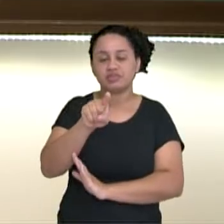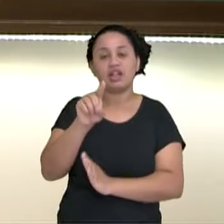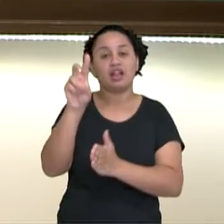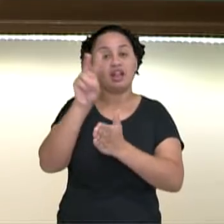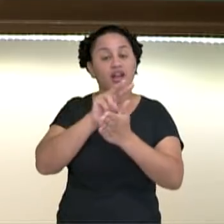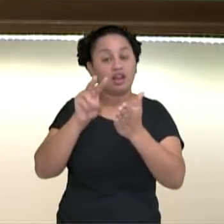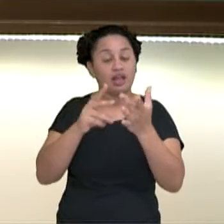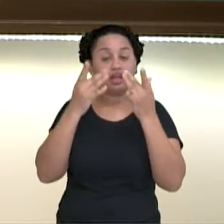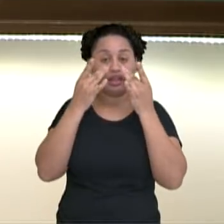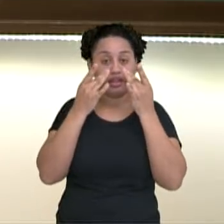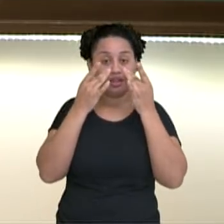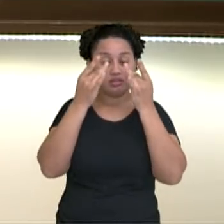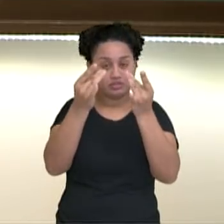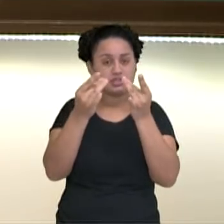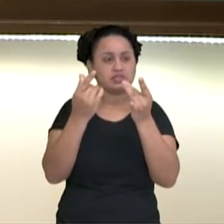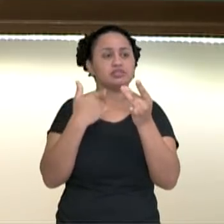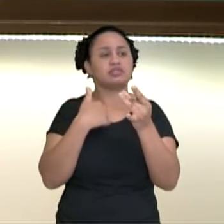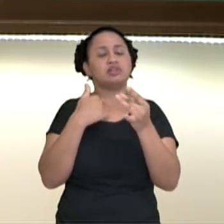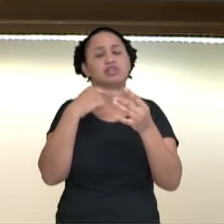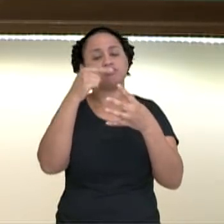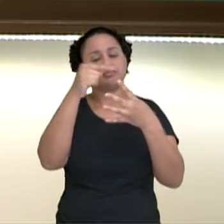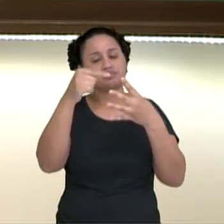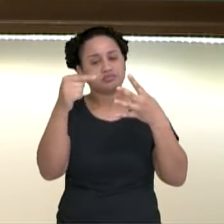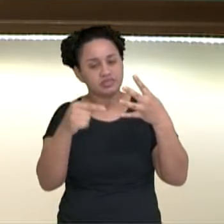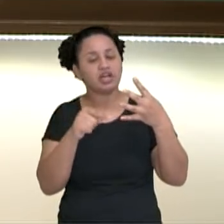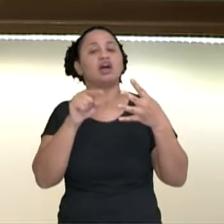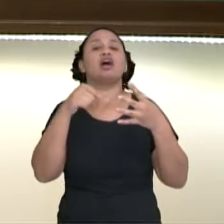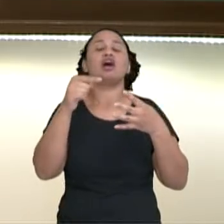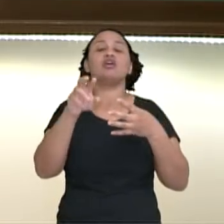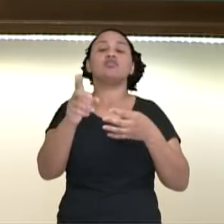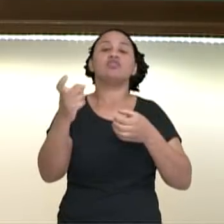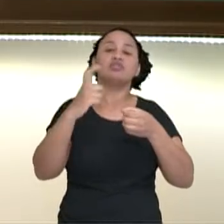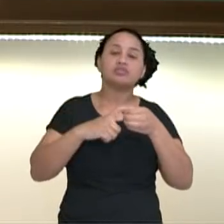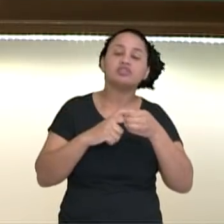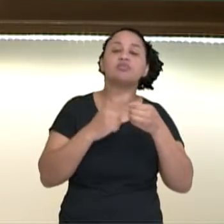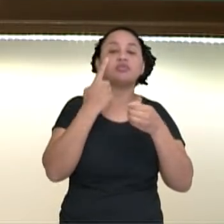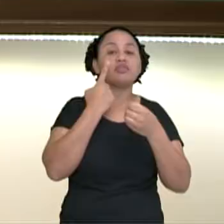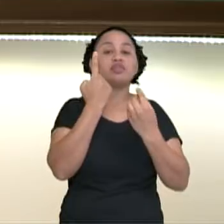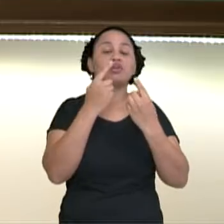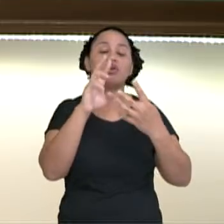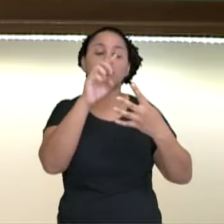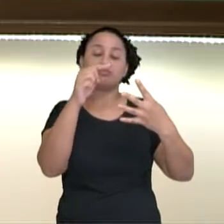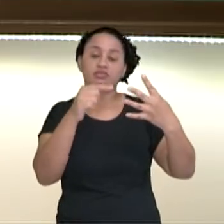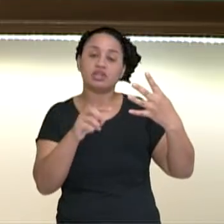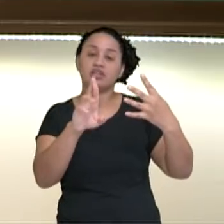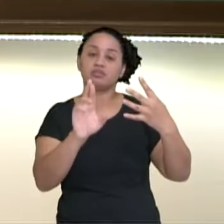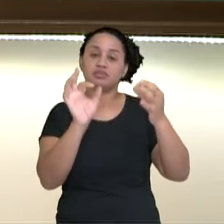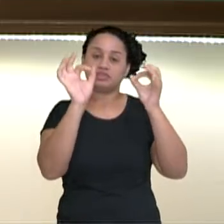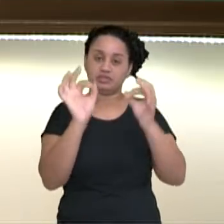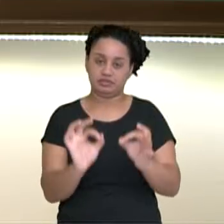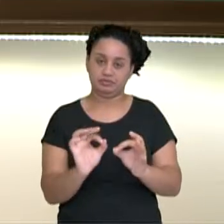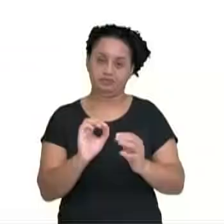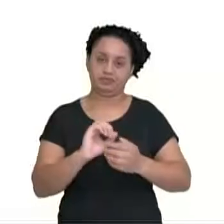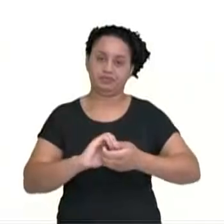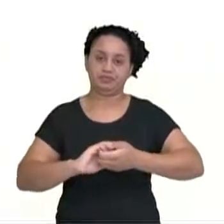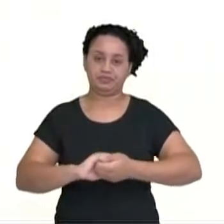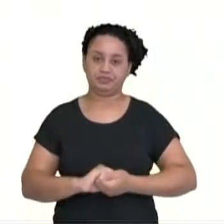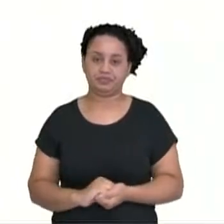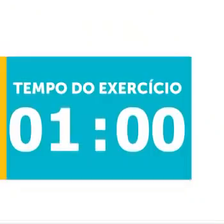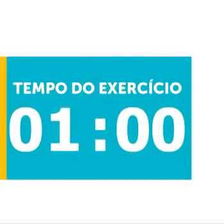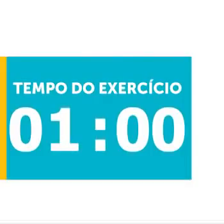leiam com atenção, hein, gente? E a gente já volta para ver qual é a resposta, né, que é a correta.